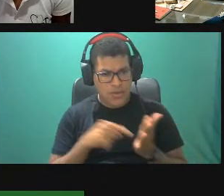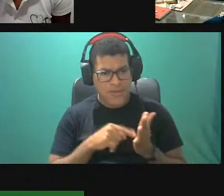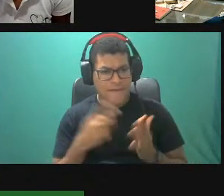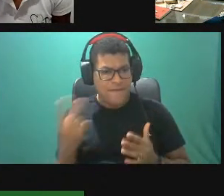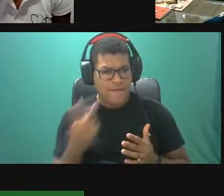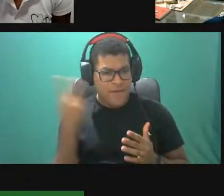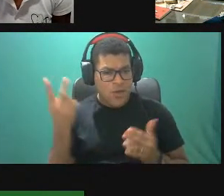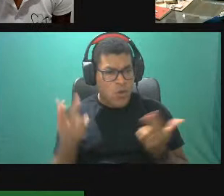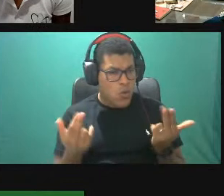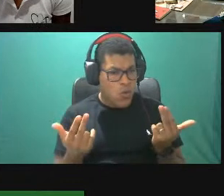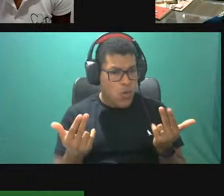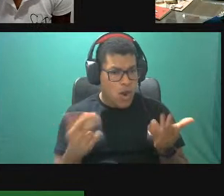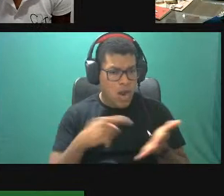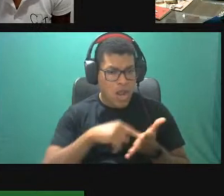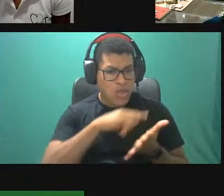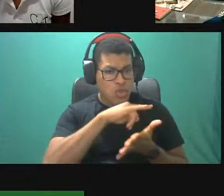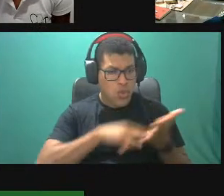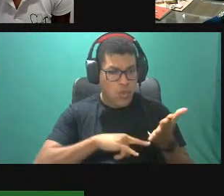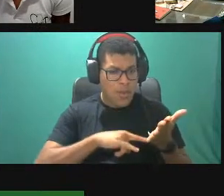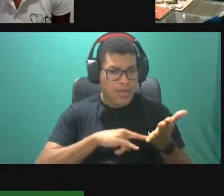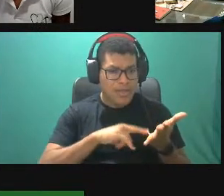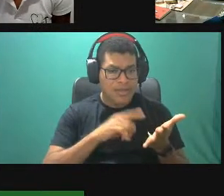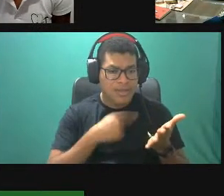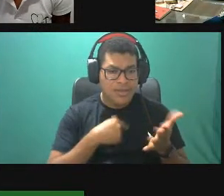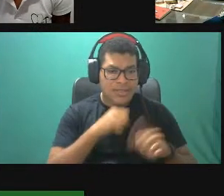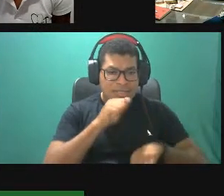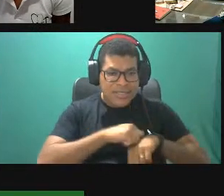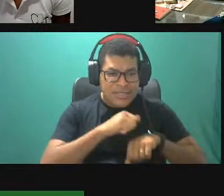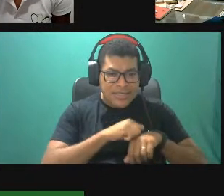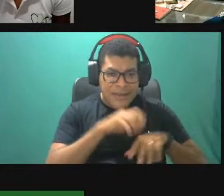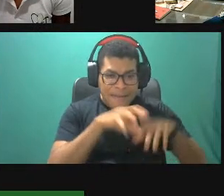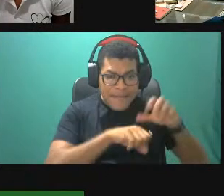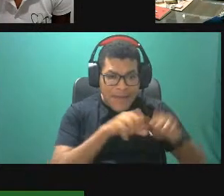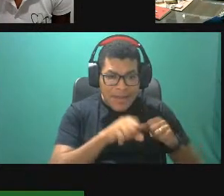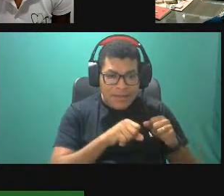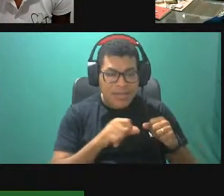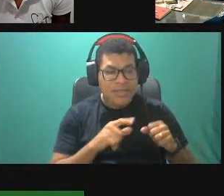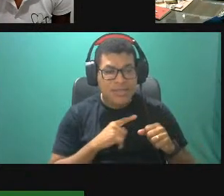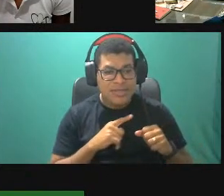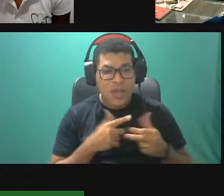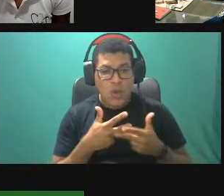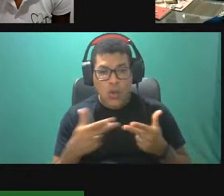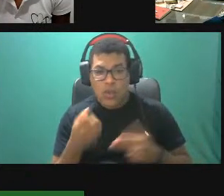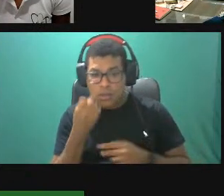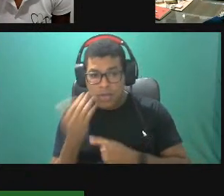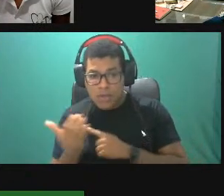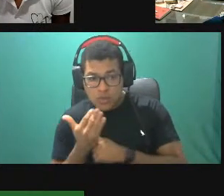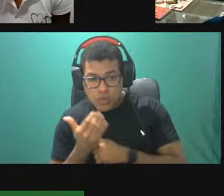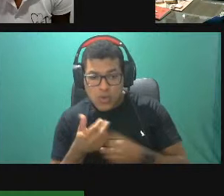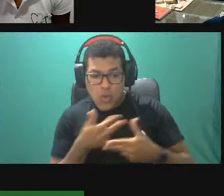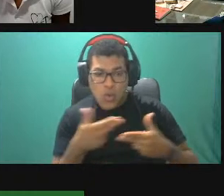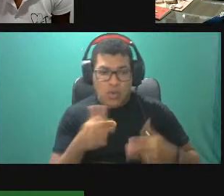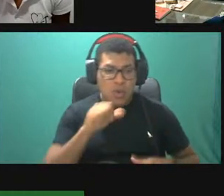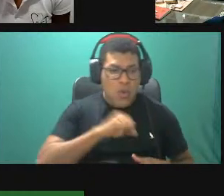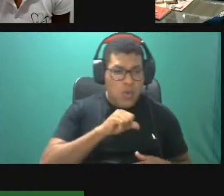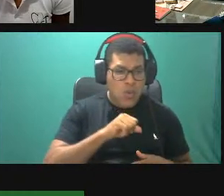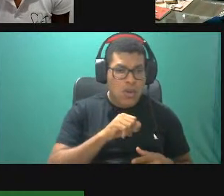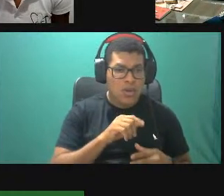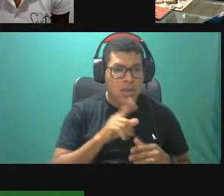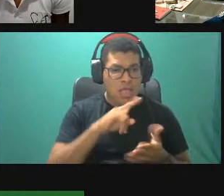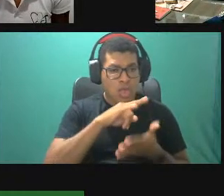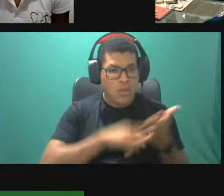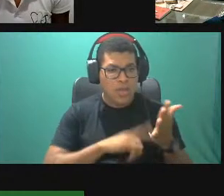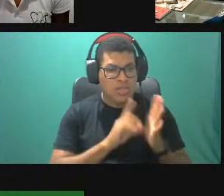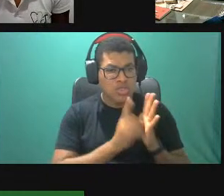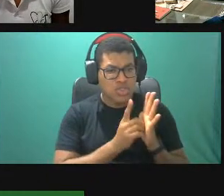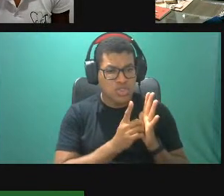que a documentação física? Será que tem vantagens ou desvantagens aí na questão da documentação digital?